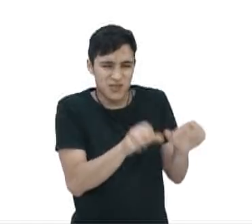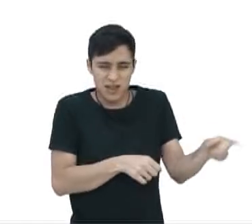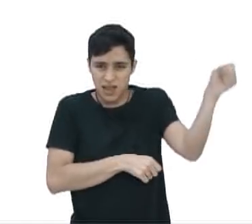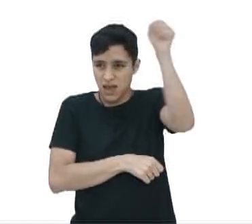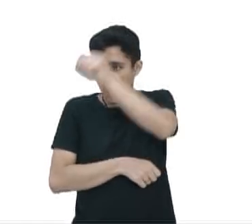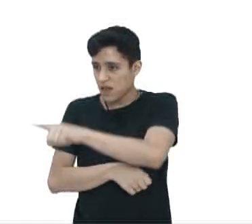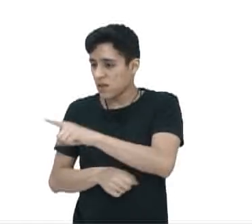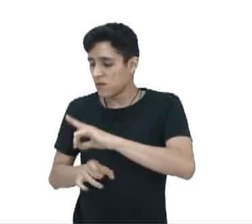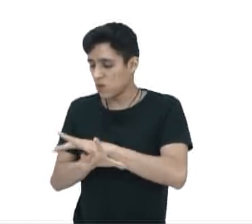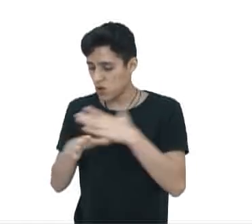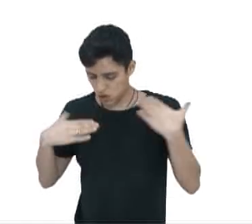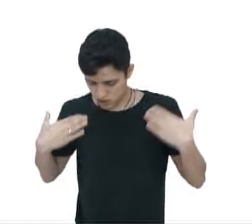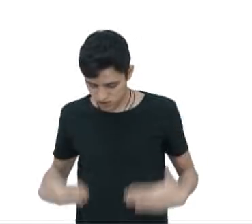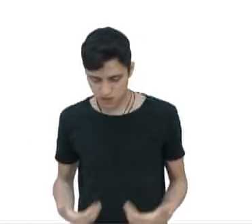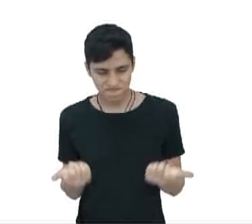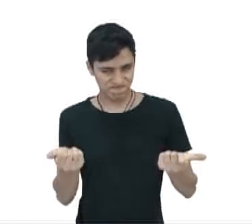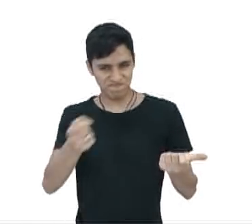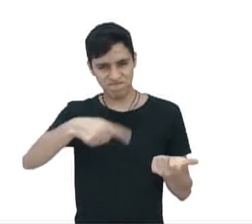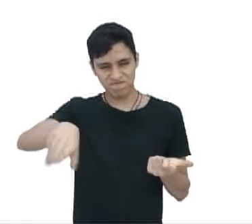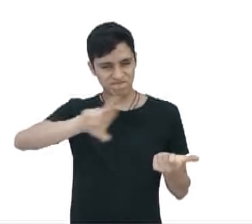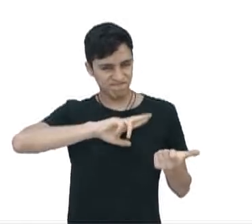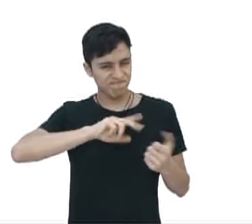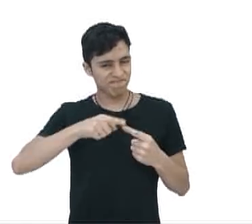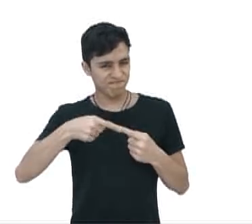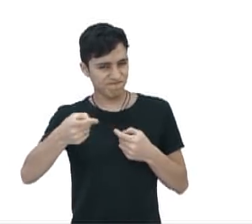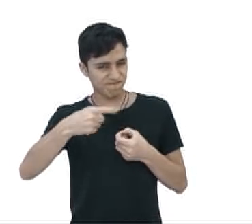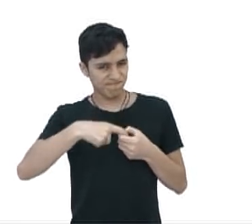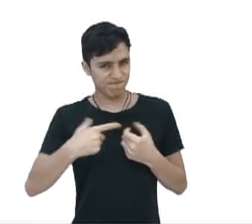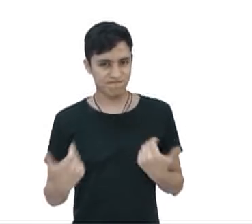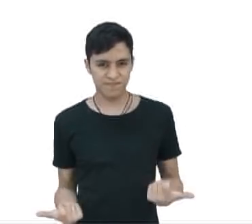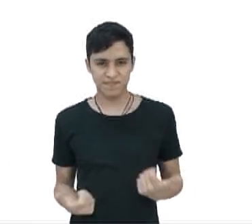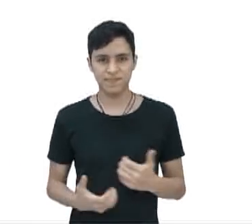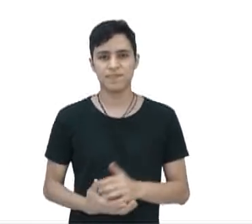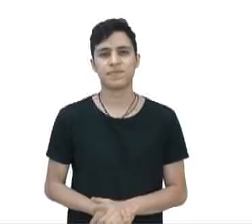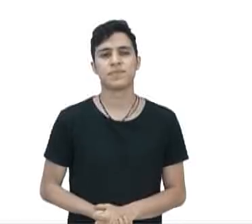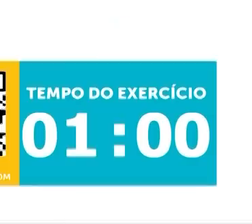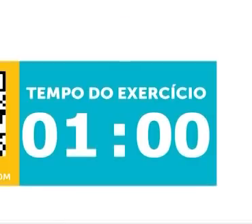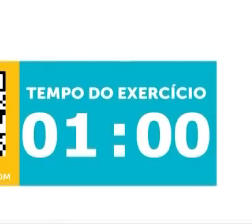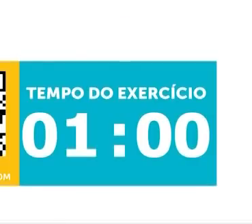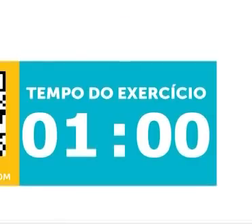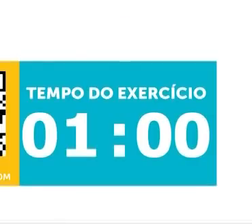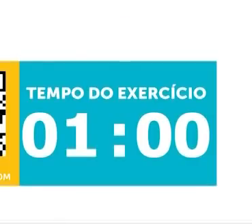no nosso corpo? Então, responde aí e nós já voltamos.